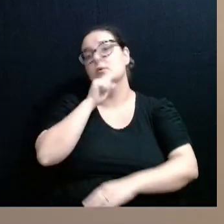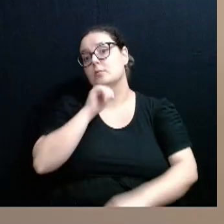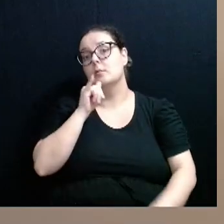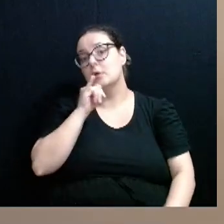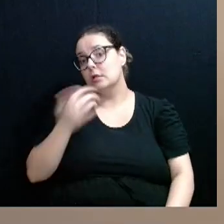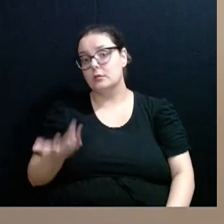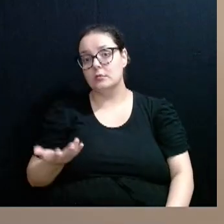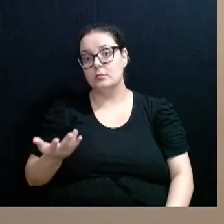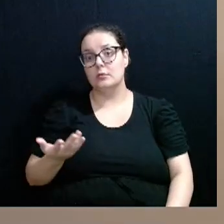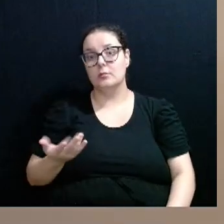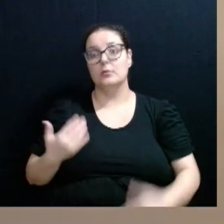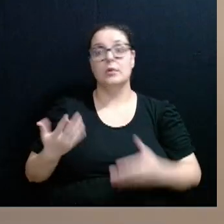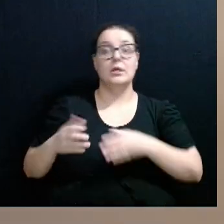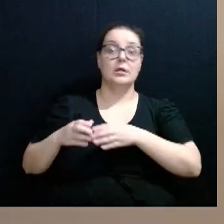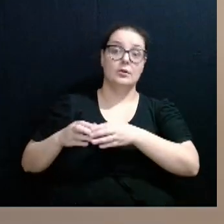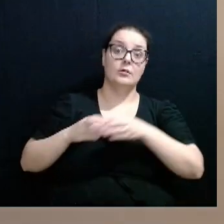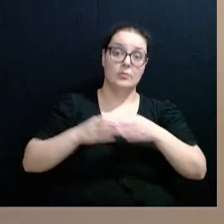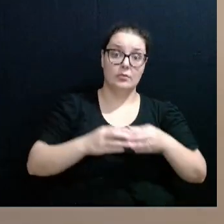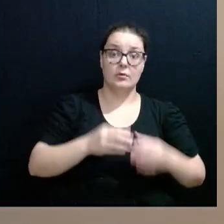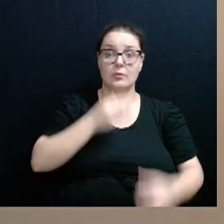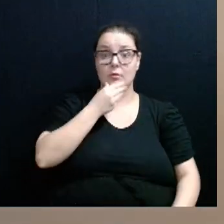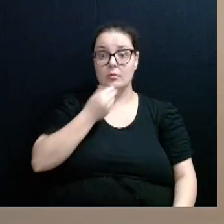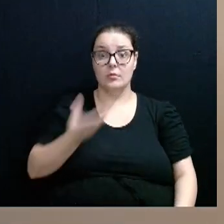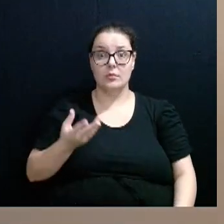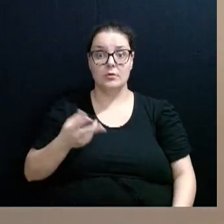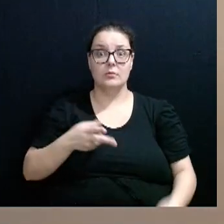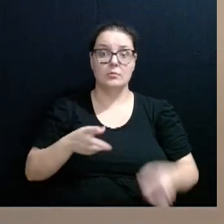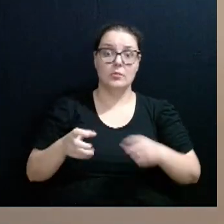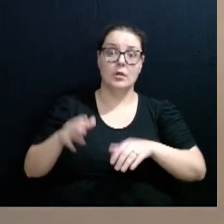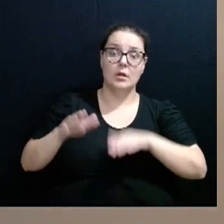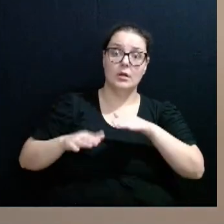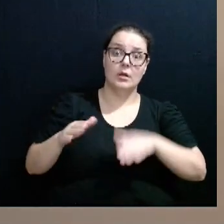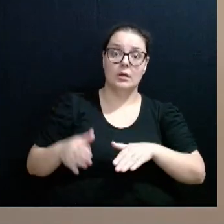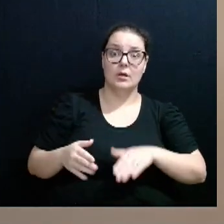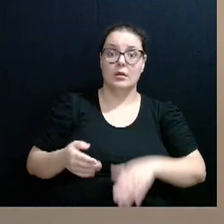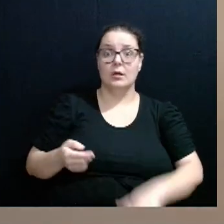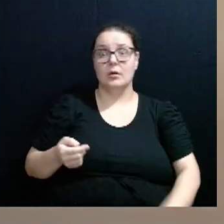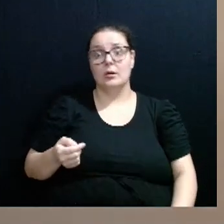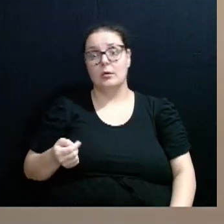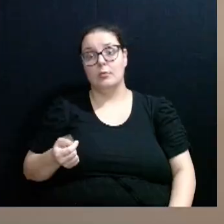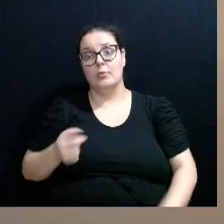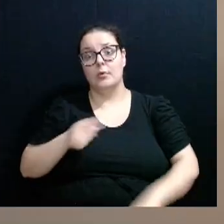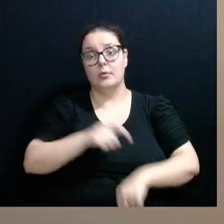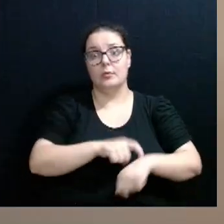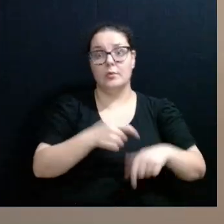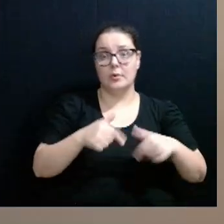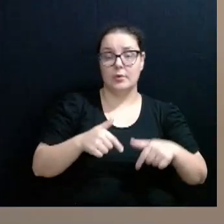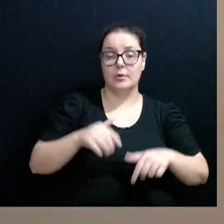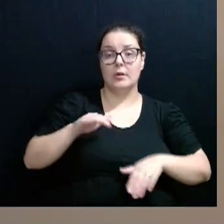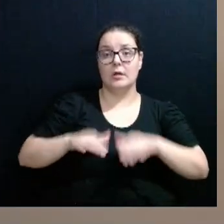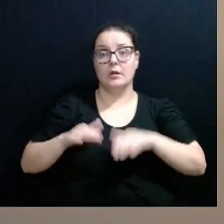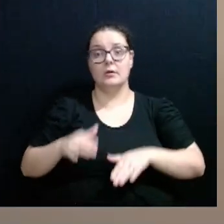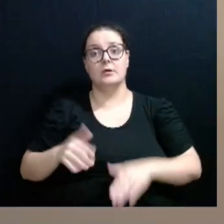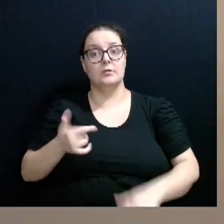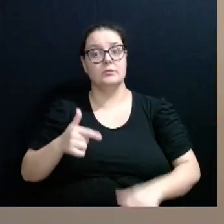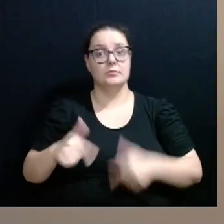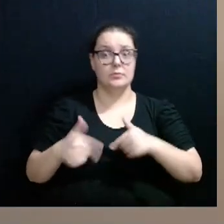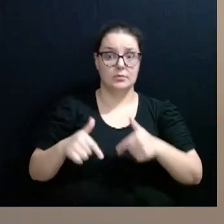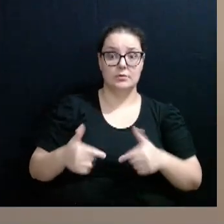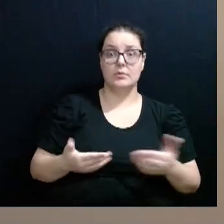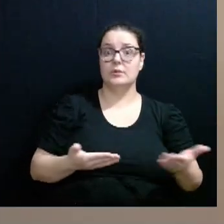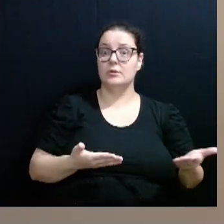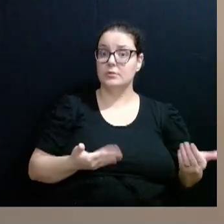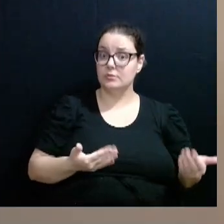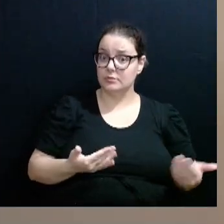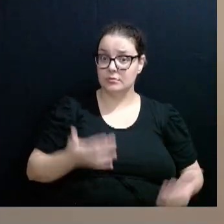com esses meninos é que a gente viu, às vezes eles passam pouco tempo no emprego, volte eles estão desempregados, eles são jovens, eles não sabem bem o que